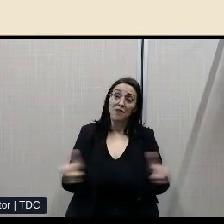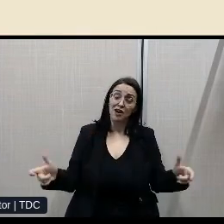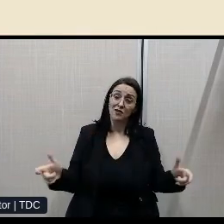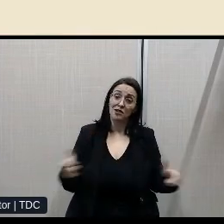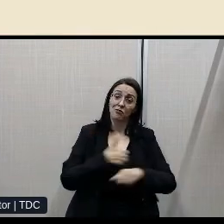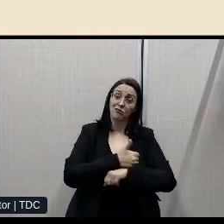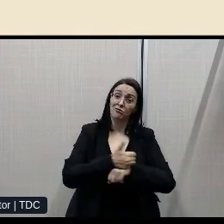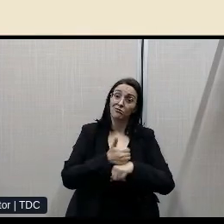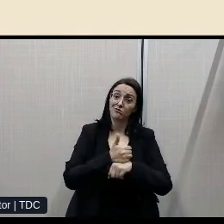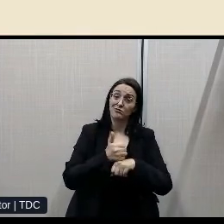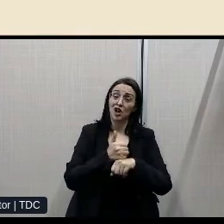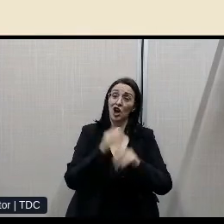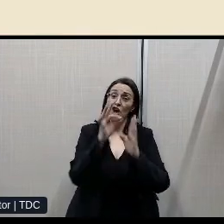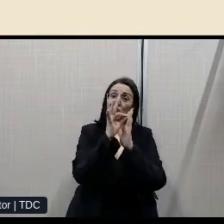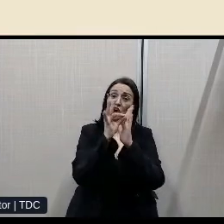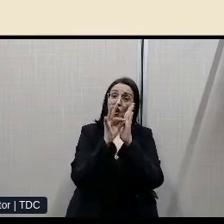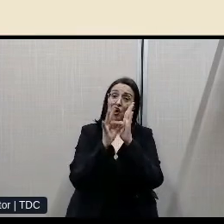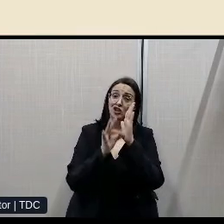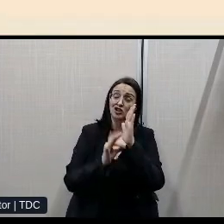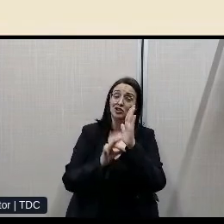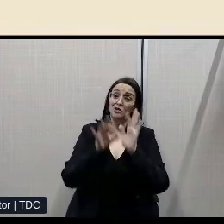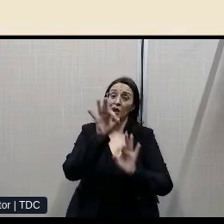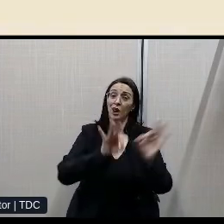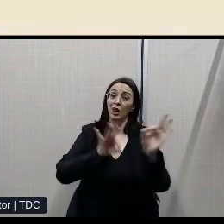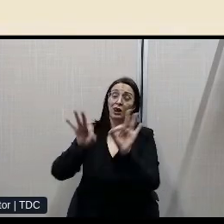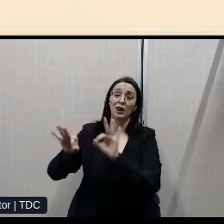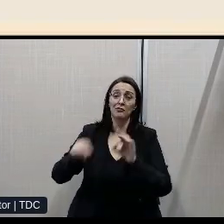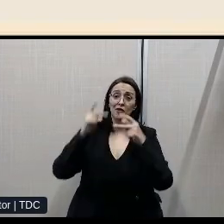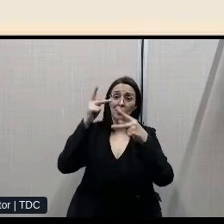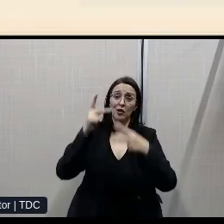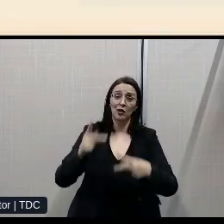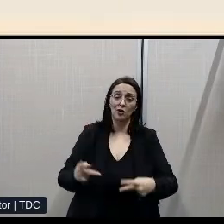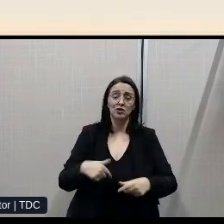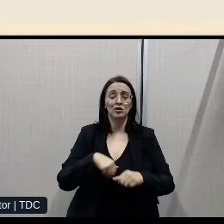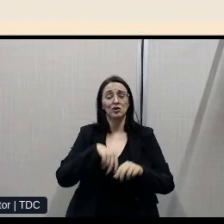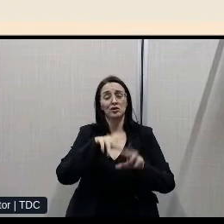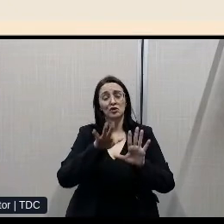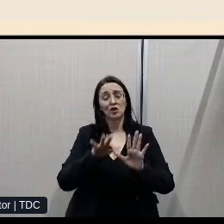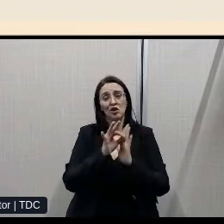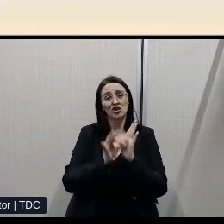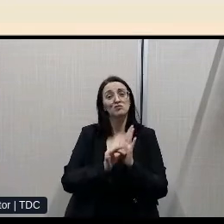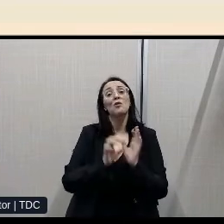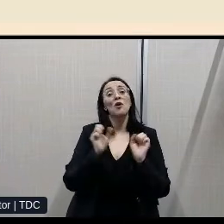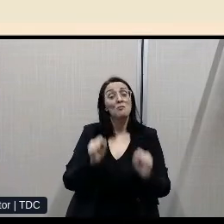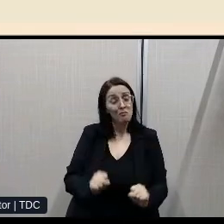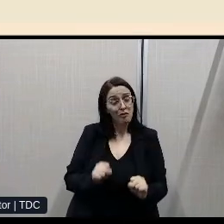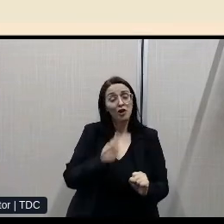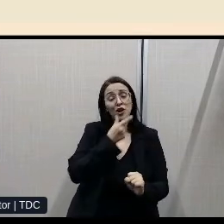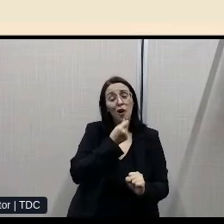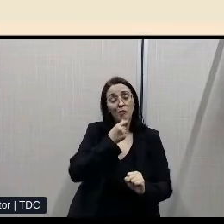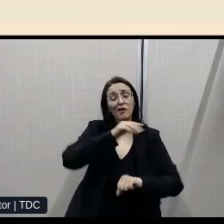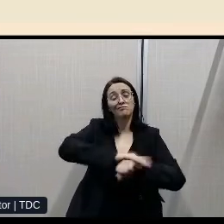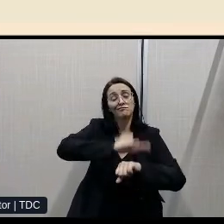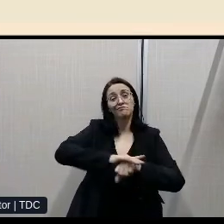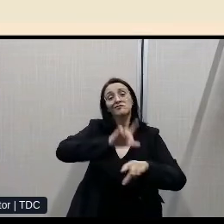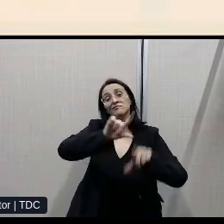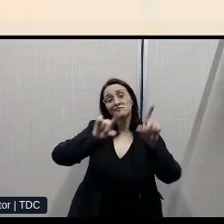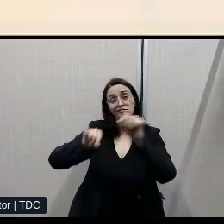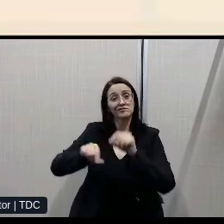de produção de código com homens durante muito tempo, isso é uma coisa que é possível de acontecer. Pode ir para o